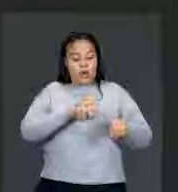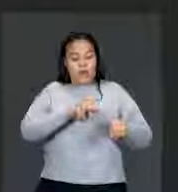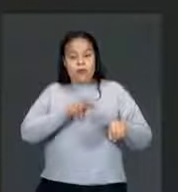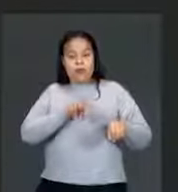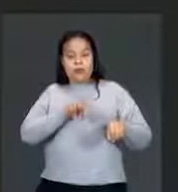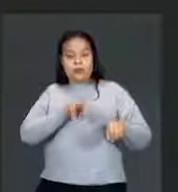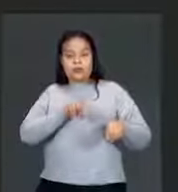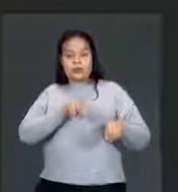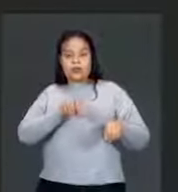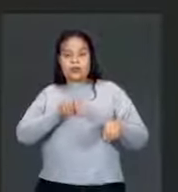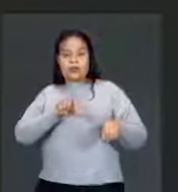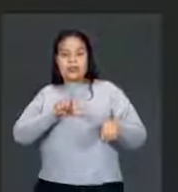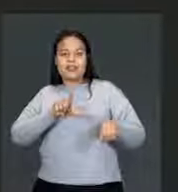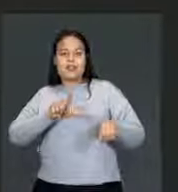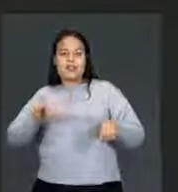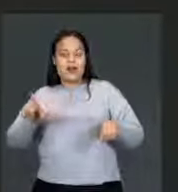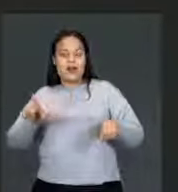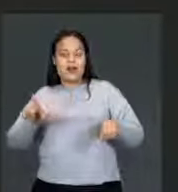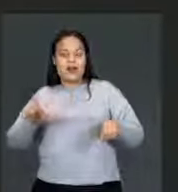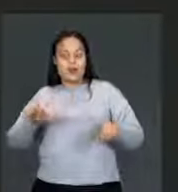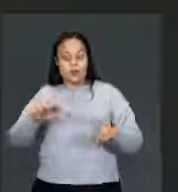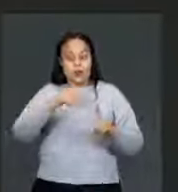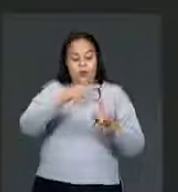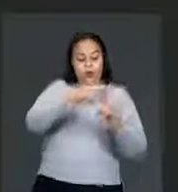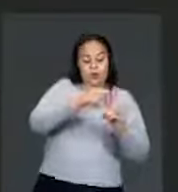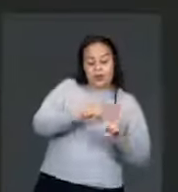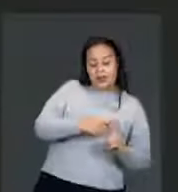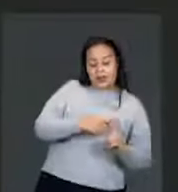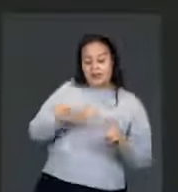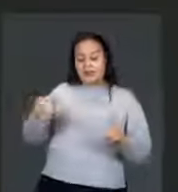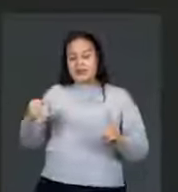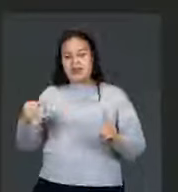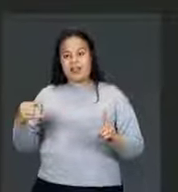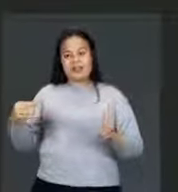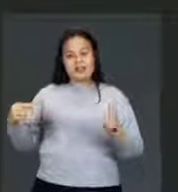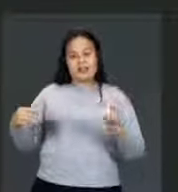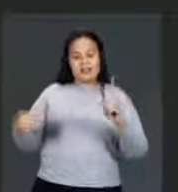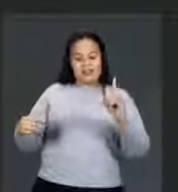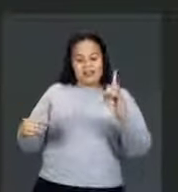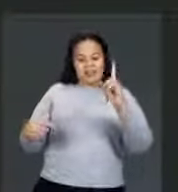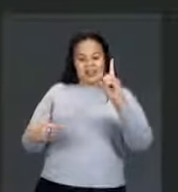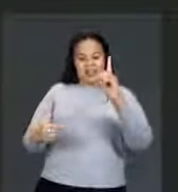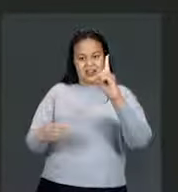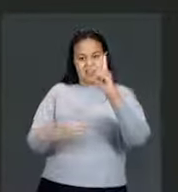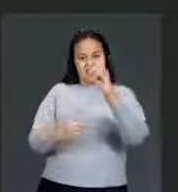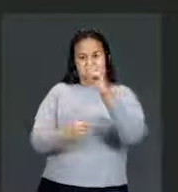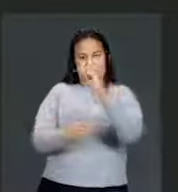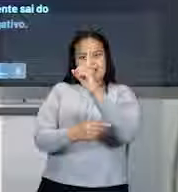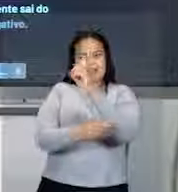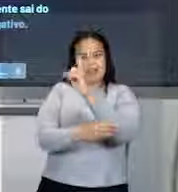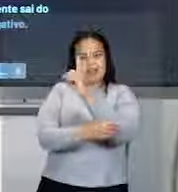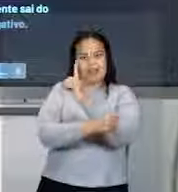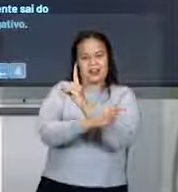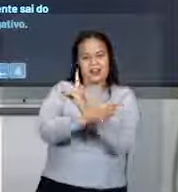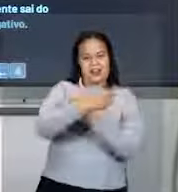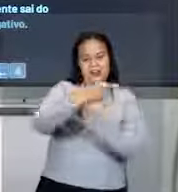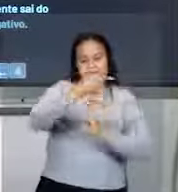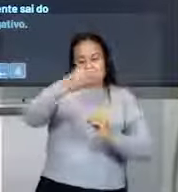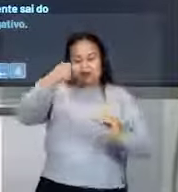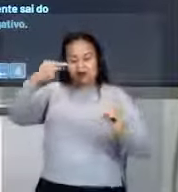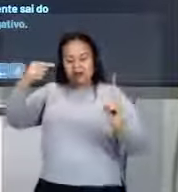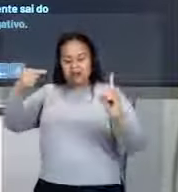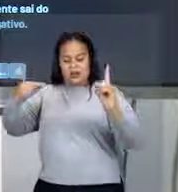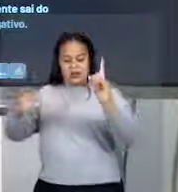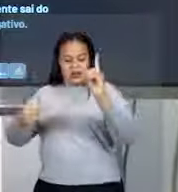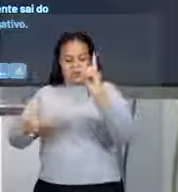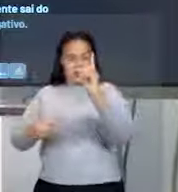ela tem sentido contrário ao sentido do movimento dos elétrons. Lembrando, cargas positivas elas